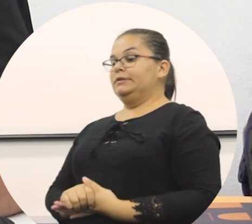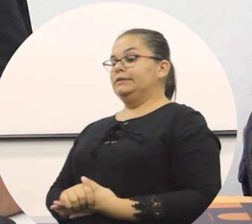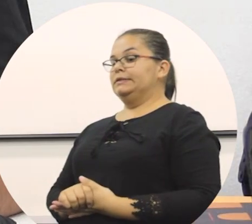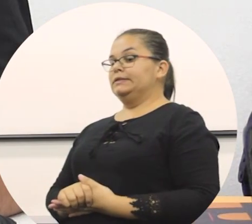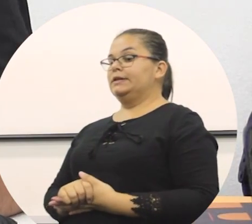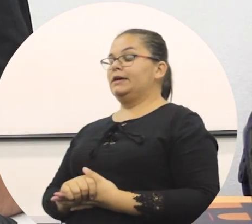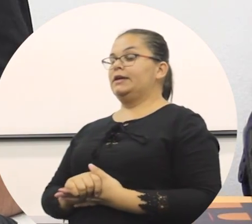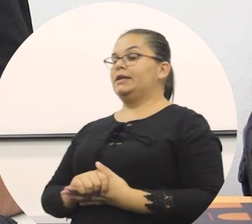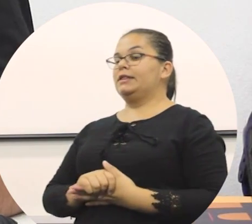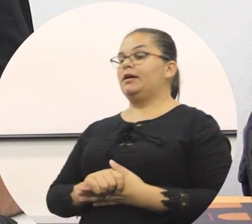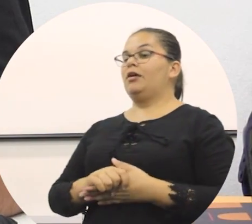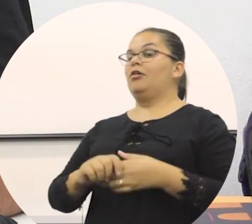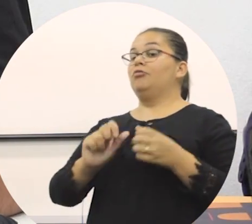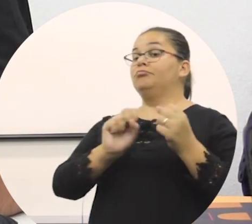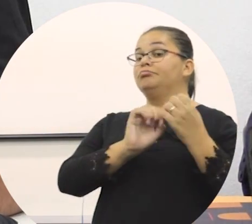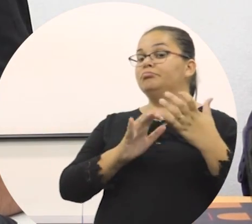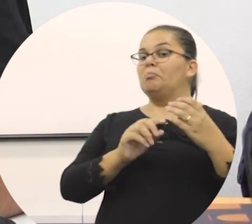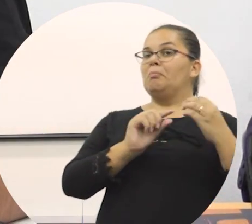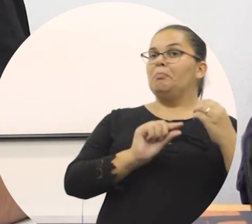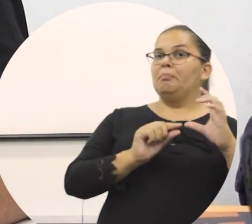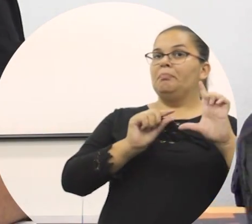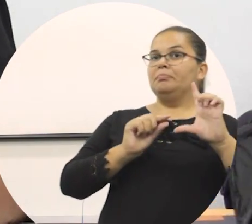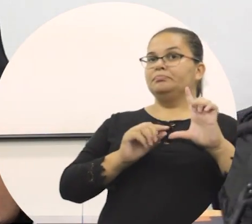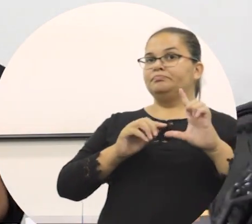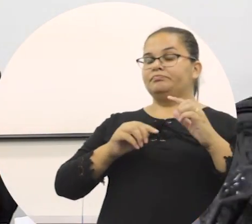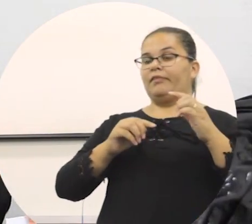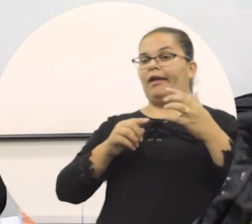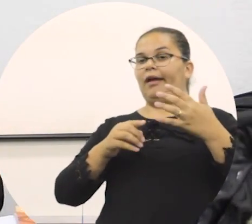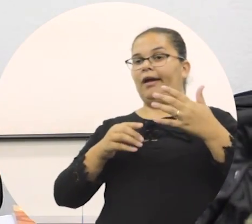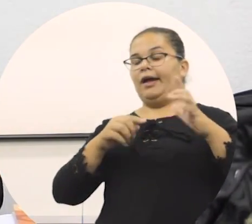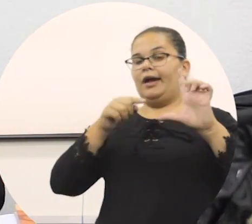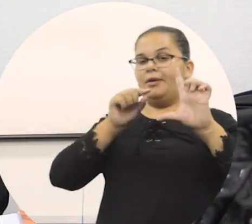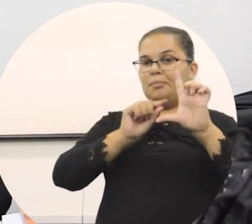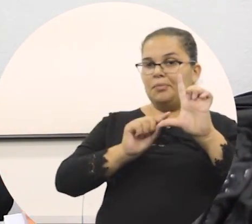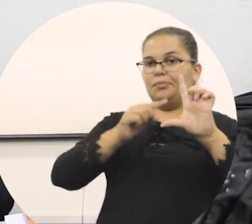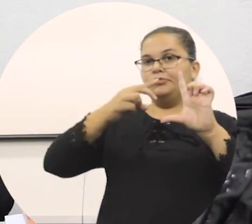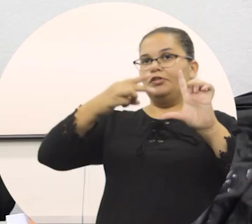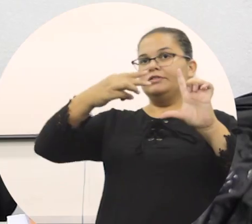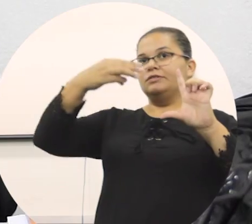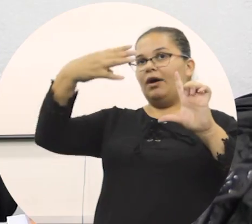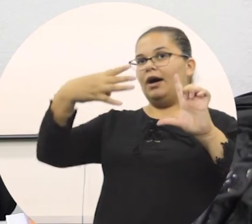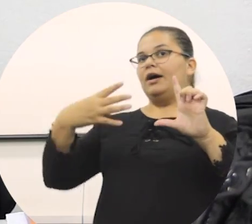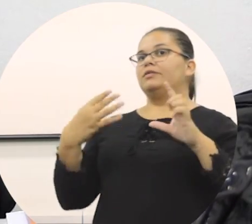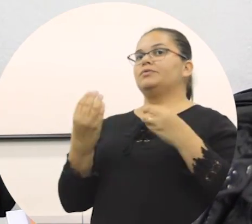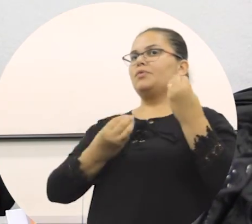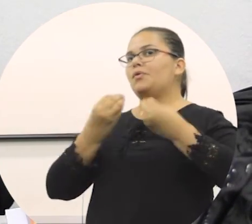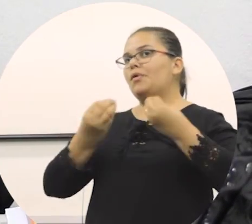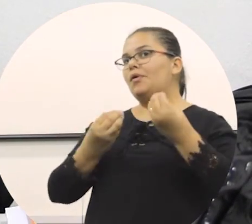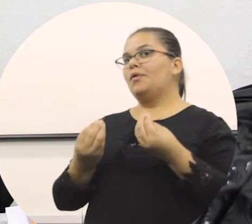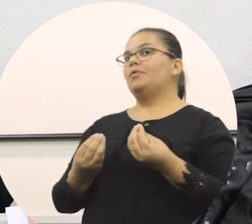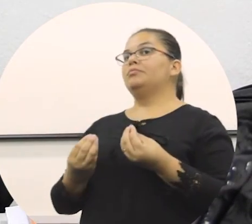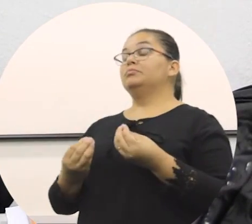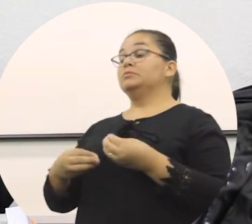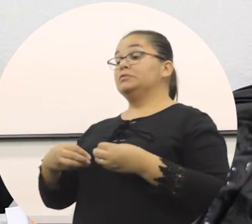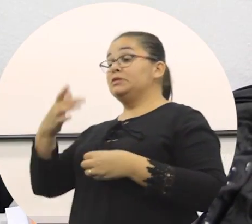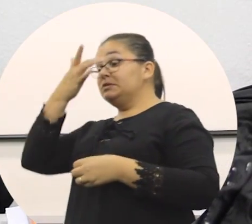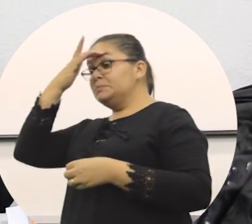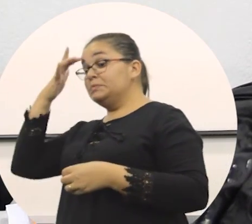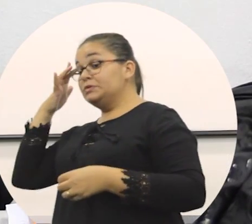por nível de proficiência, né? E foi bastante legal. Os professores mantiveram o